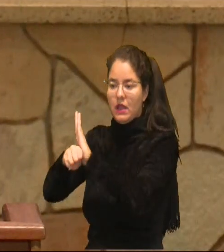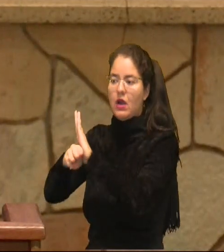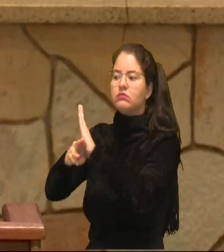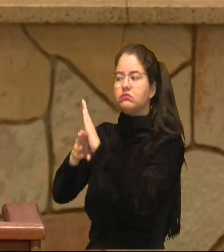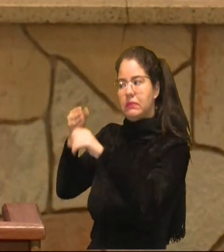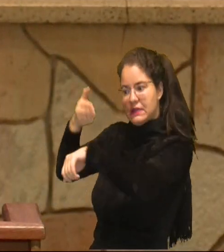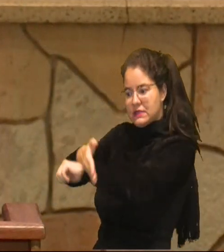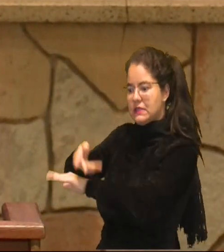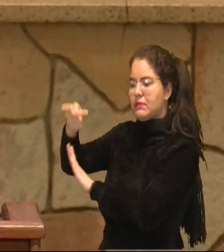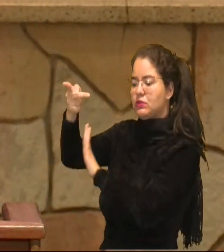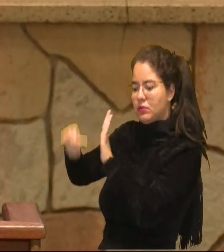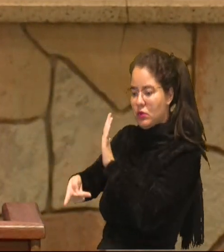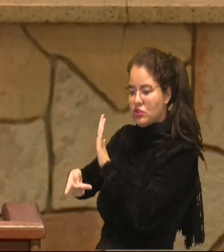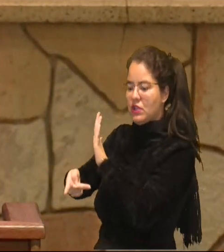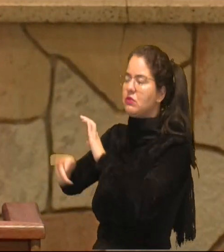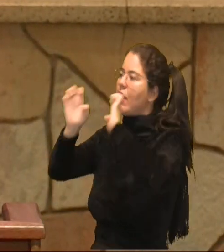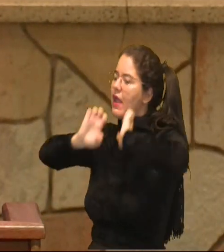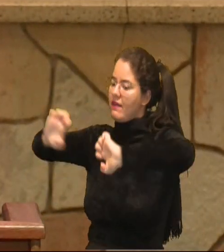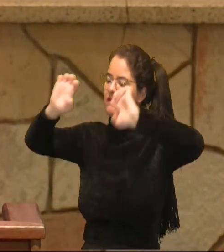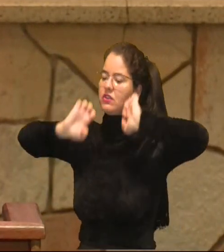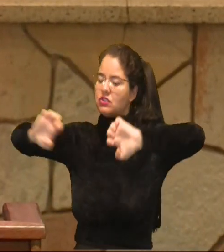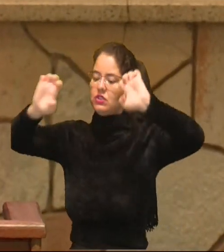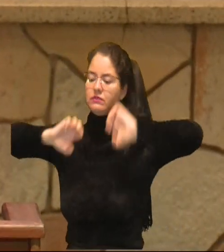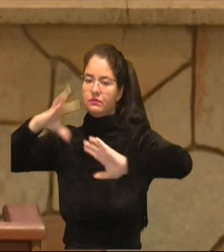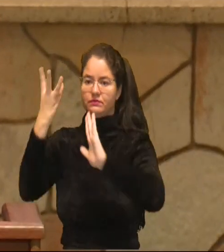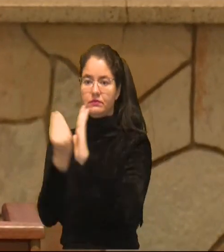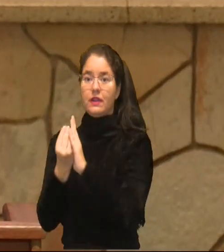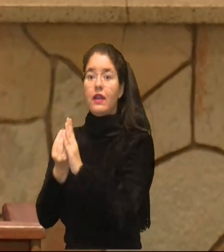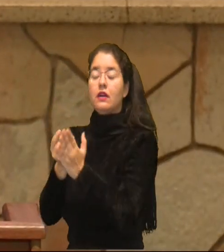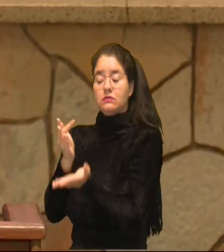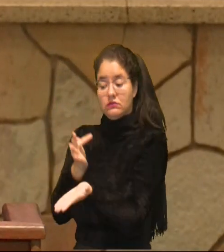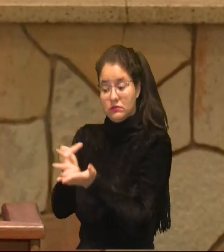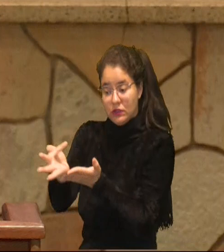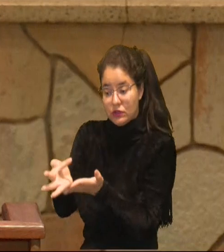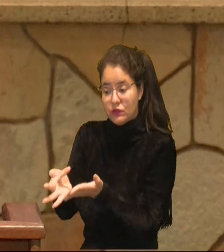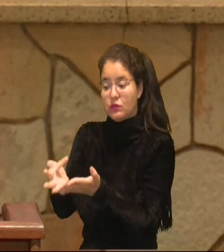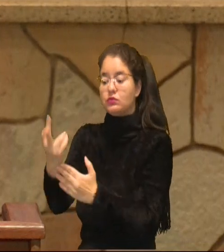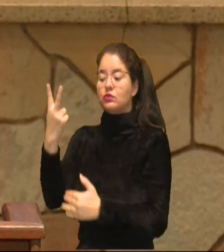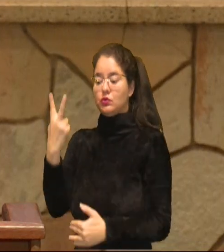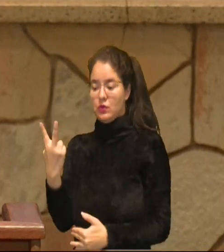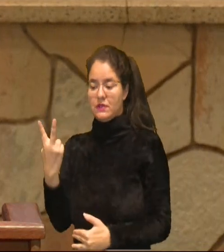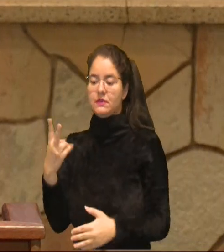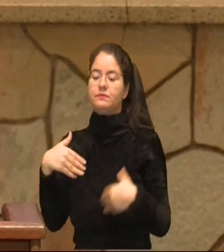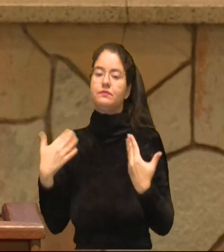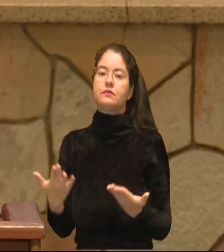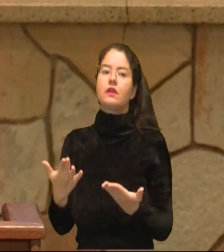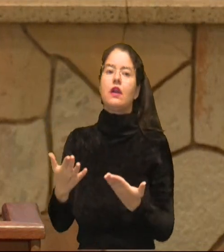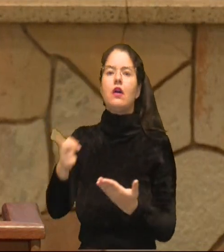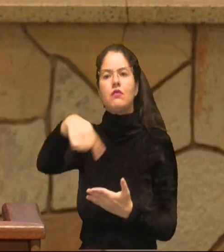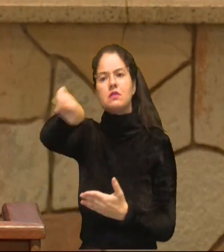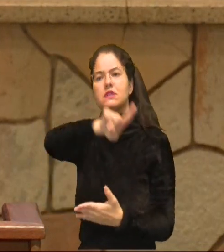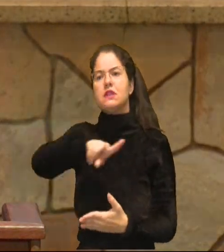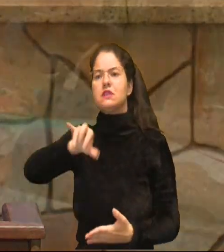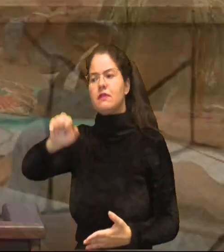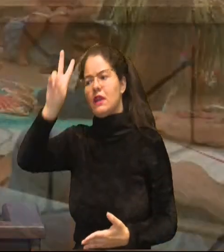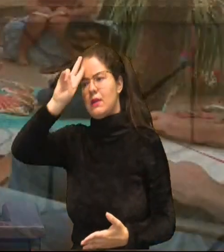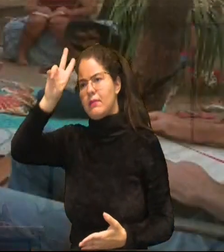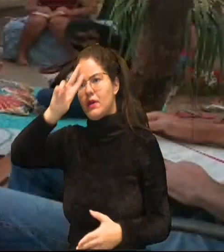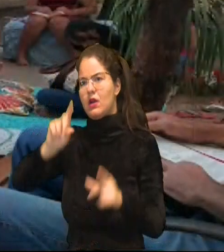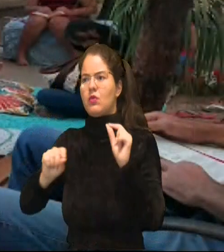Evangelho através da nossa igreja, ali no Riacho Fundo 2. Os irmãos vão lembrar que esse trabalho ele